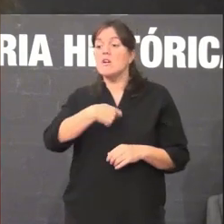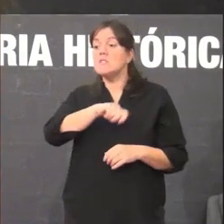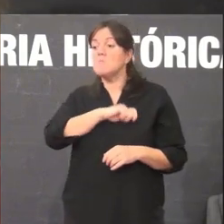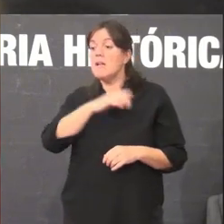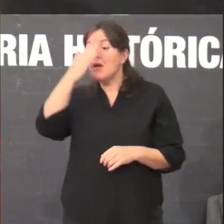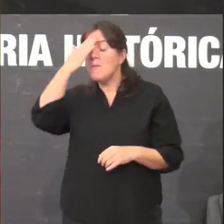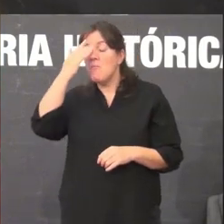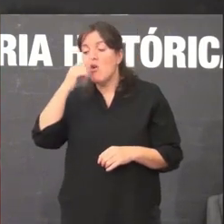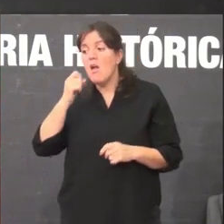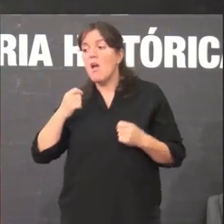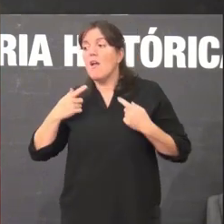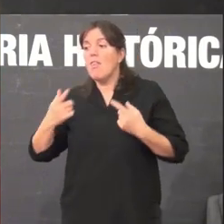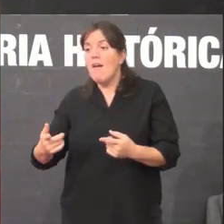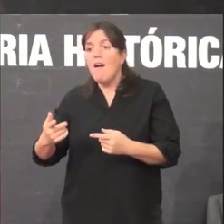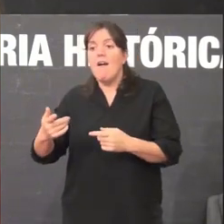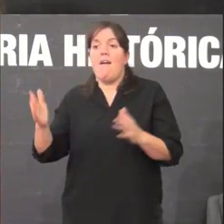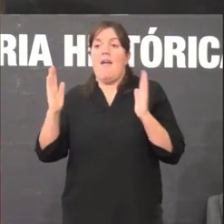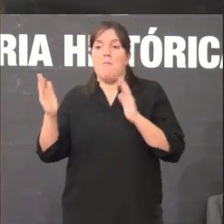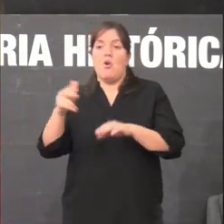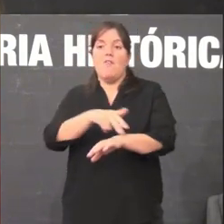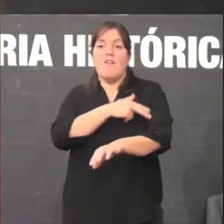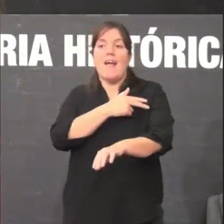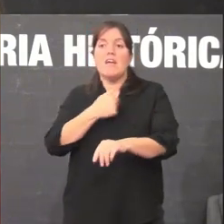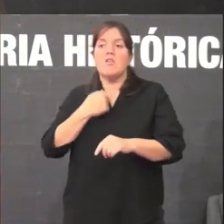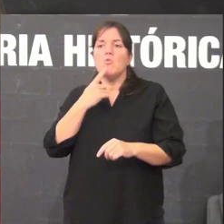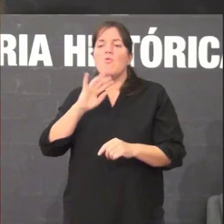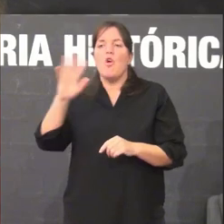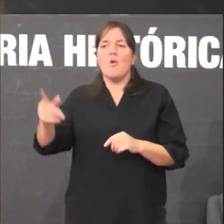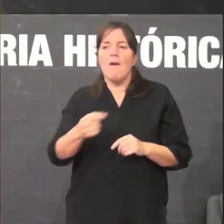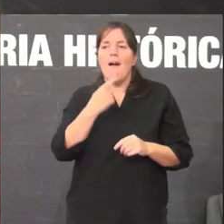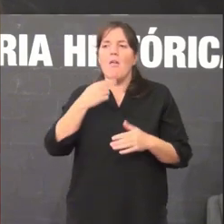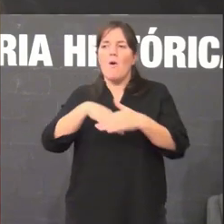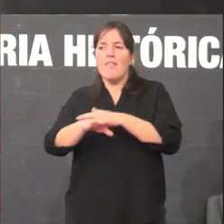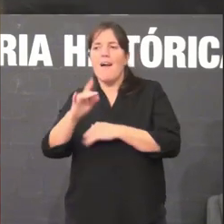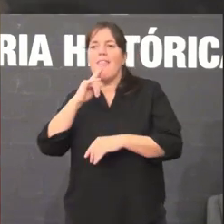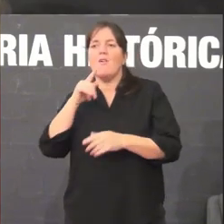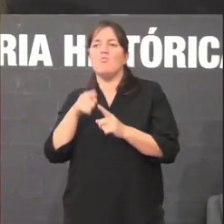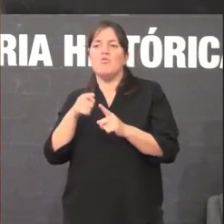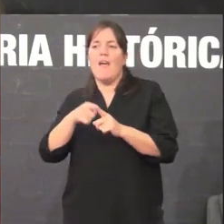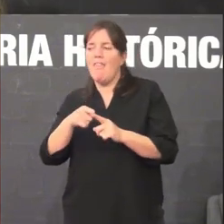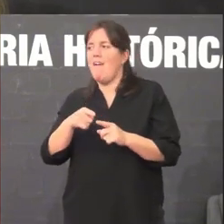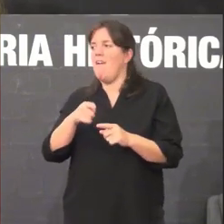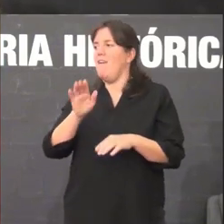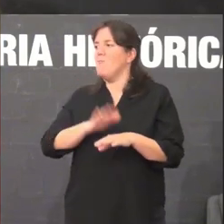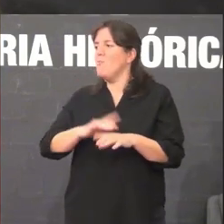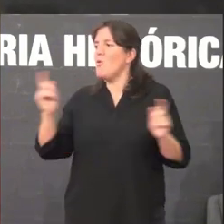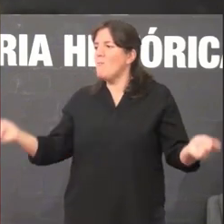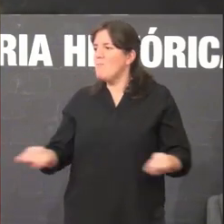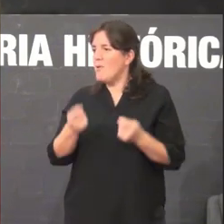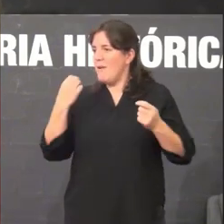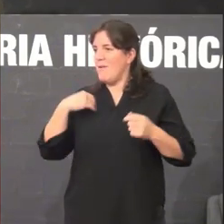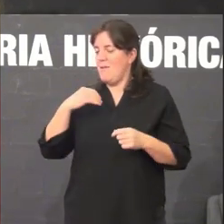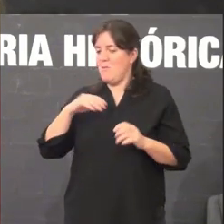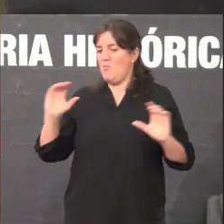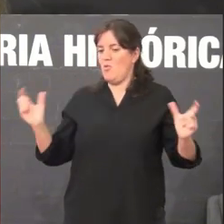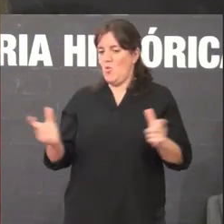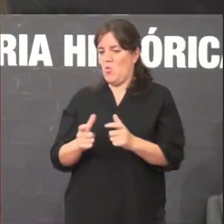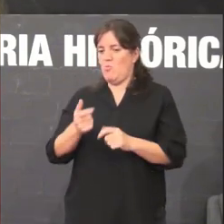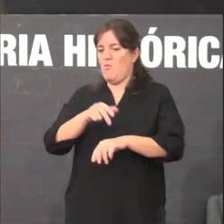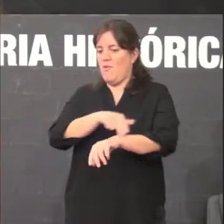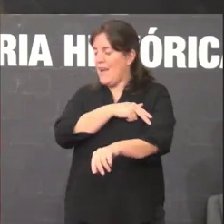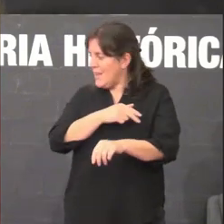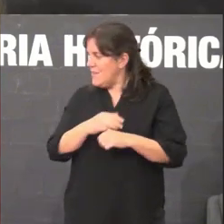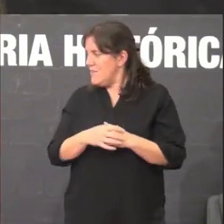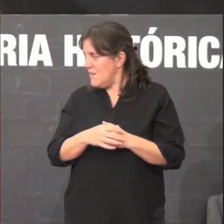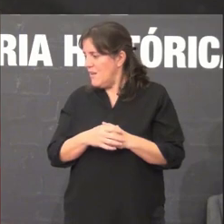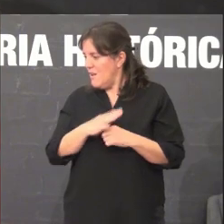Guerra Civil durante o franquismo foi confiscada e instrumentalizada pela propaganda do regime franquista, de forma a